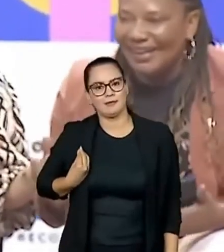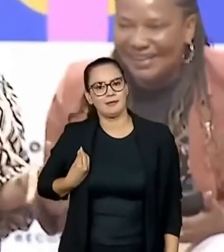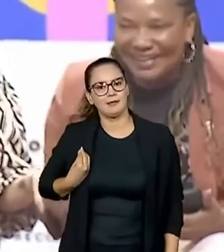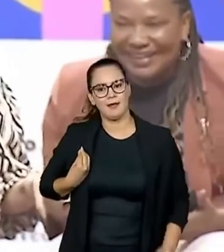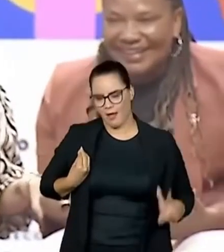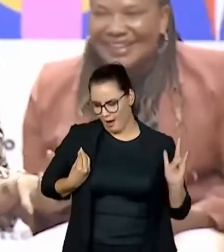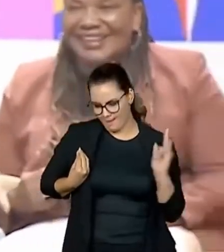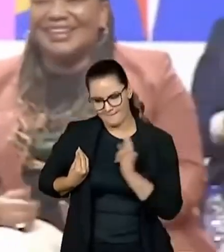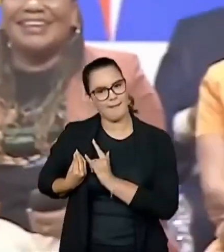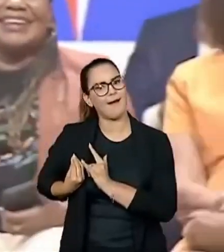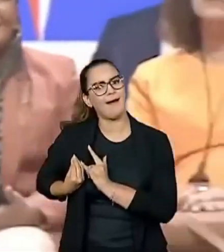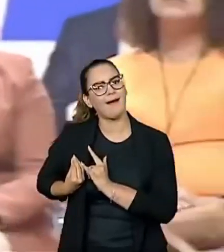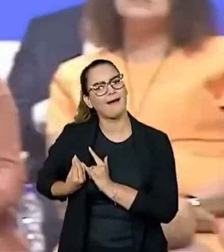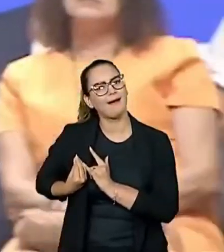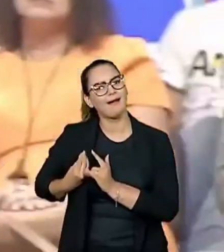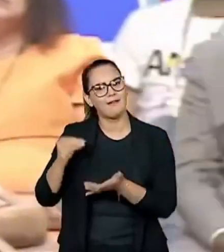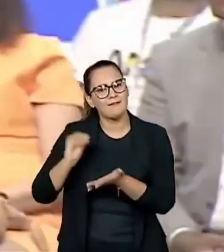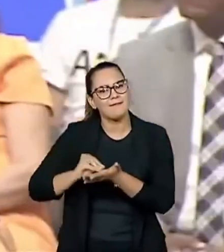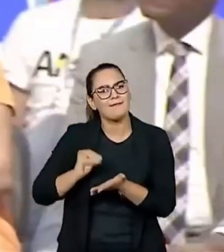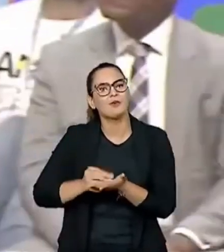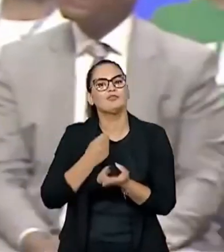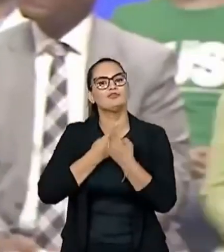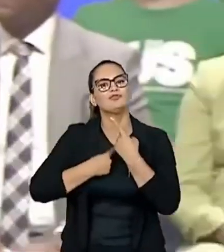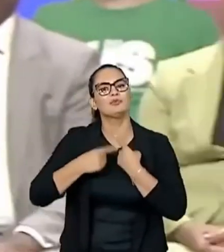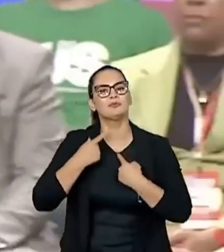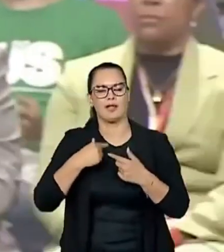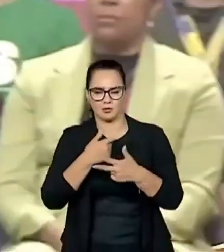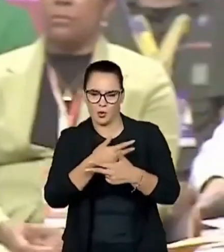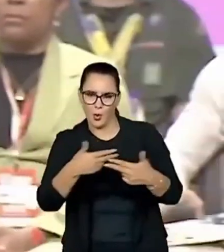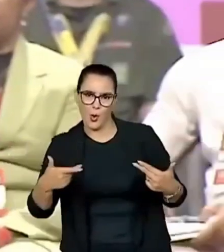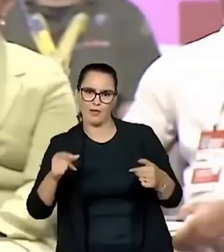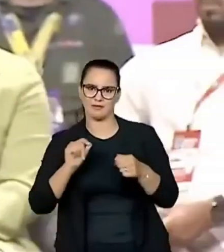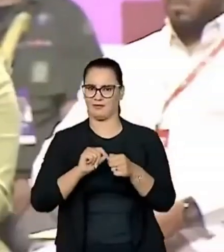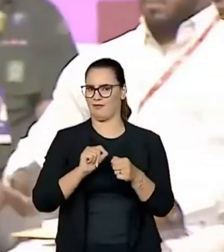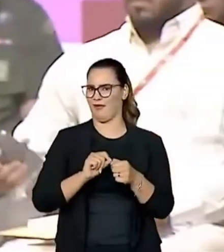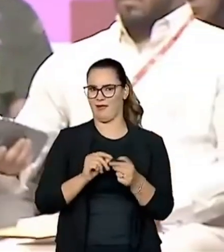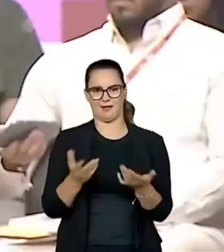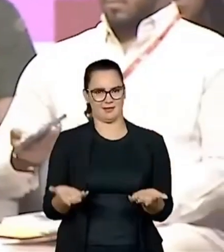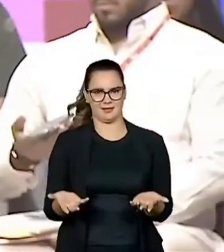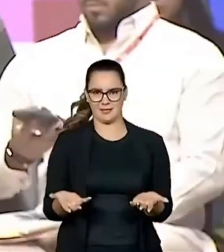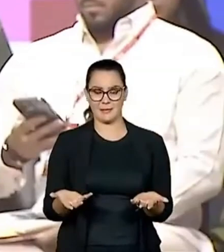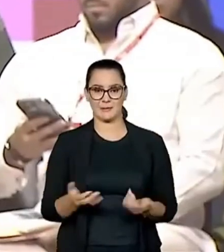vida. A falta de tesão pelas coisas que a gente faz.